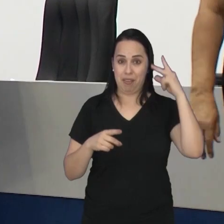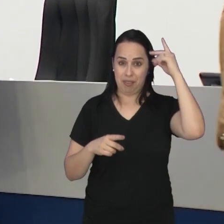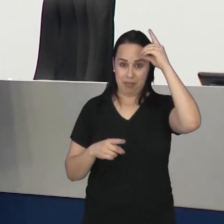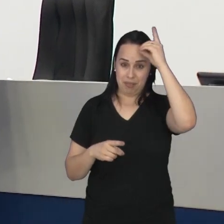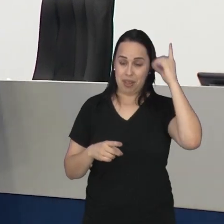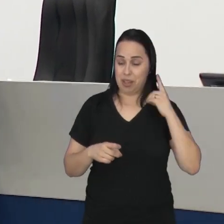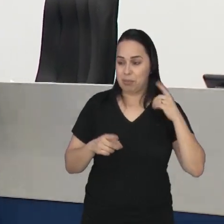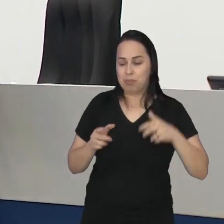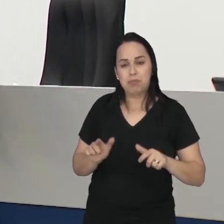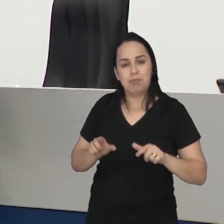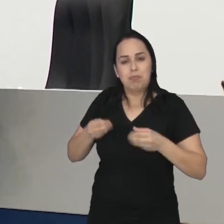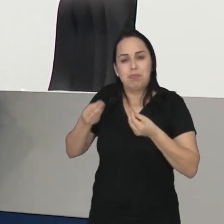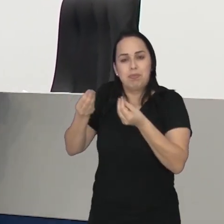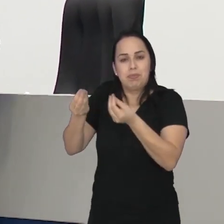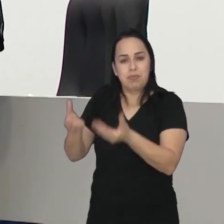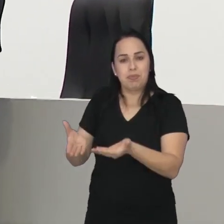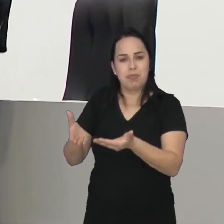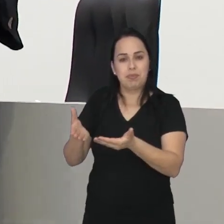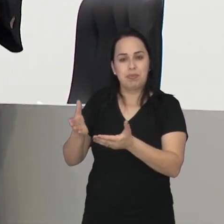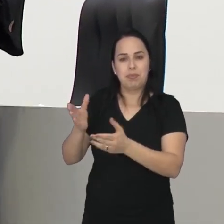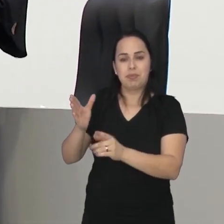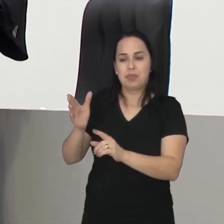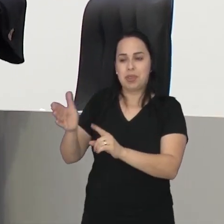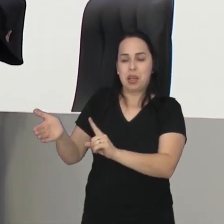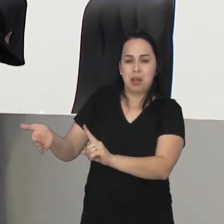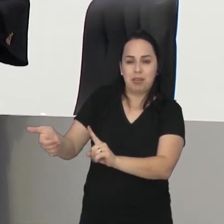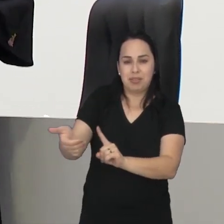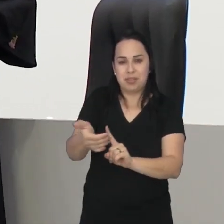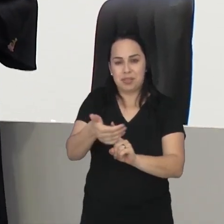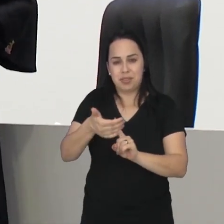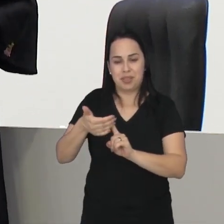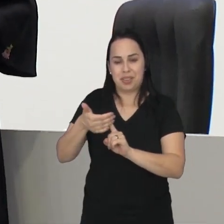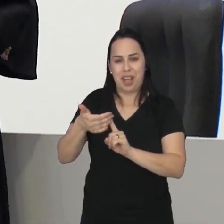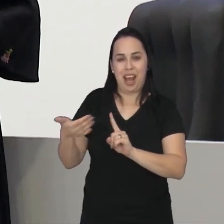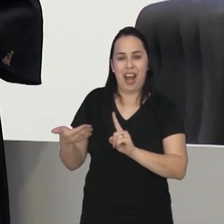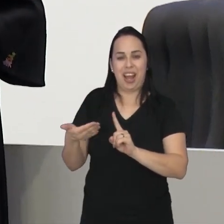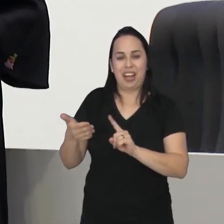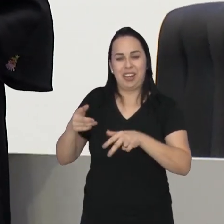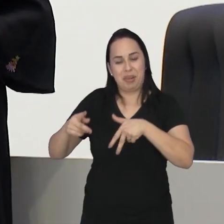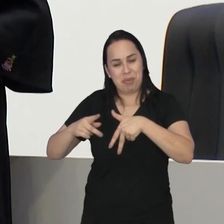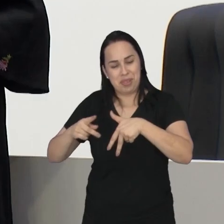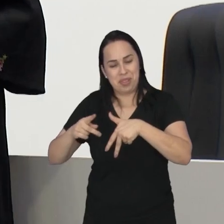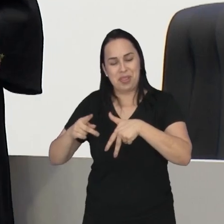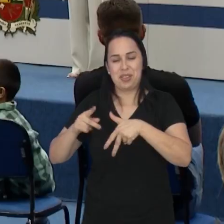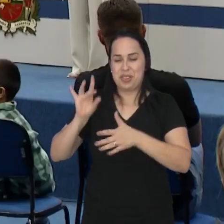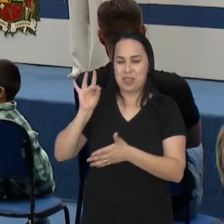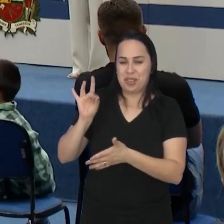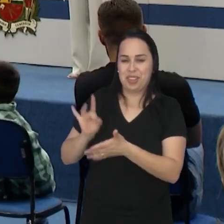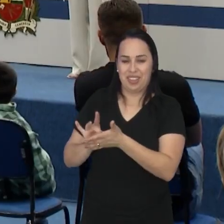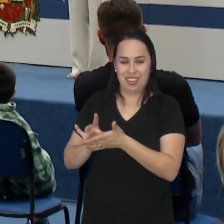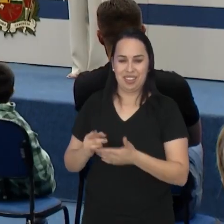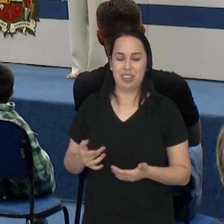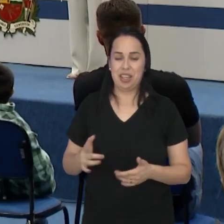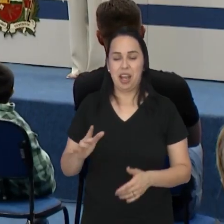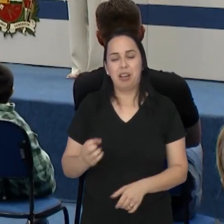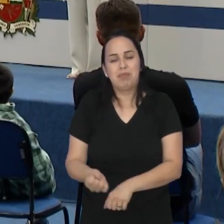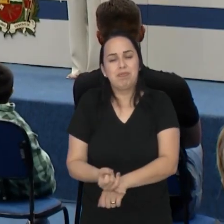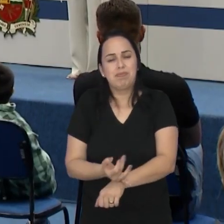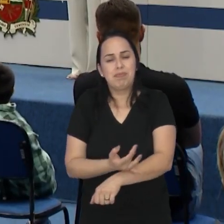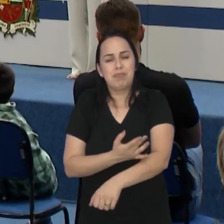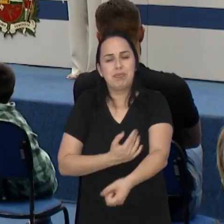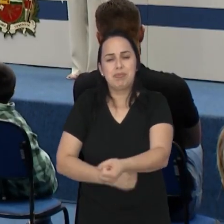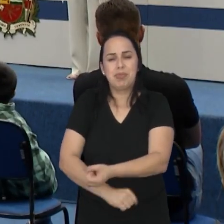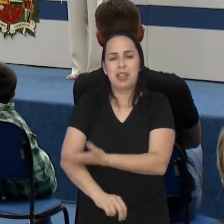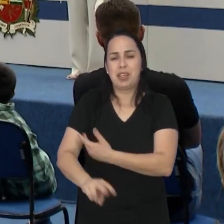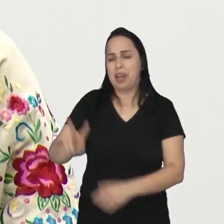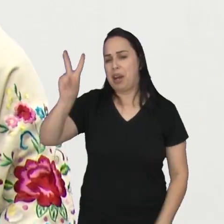pela vereadora Dulce Rita e simbolizou a acolhida da homenageada como uma joseense de coração. Emocionada, Lourdes lembrou